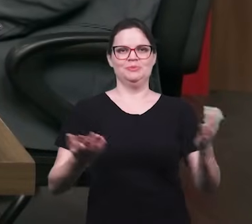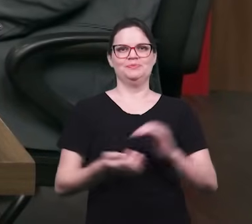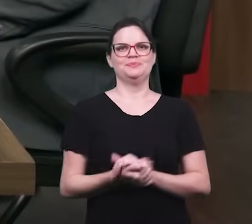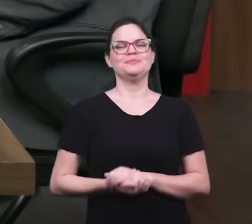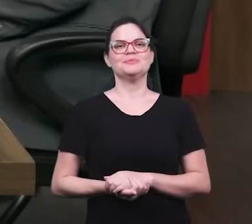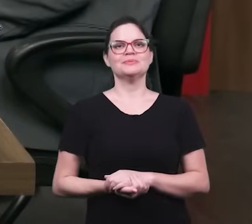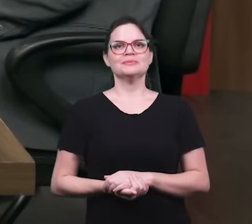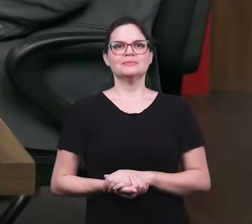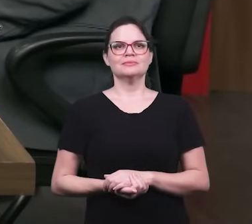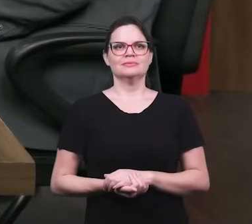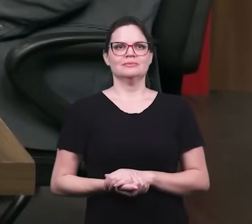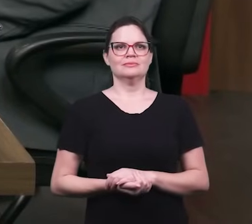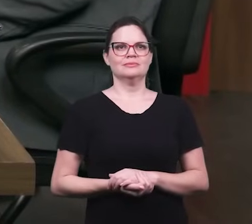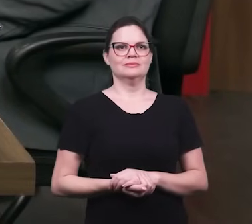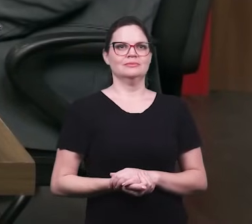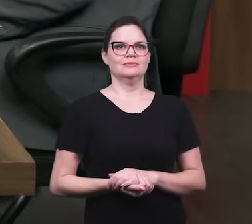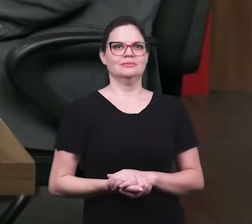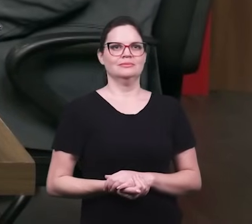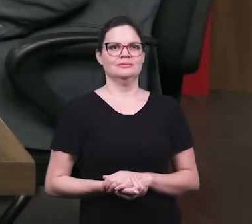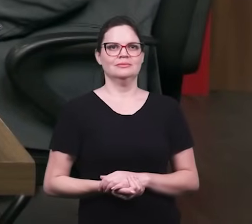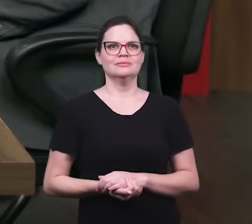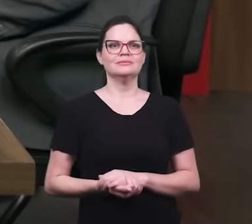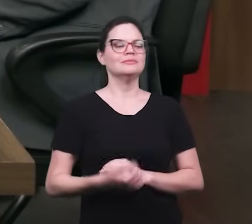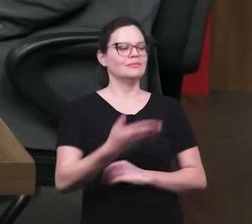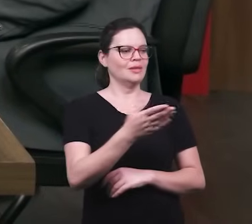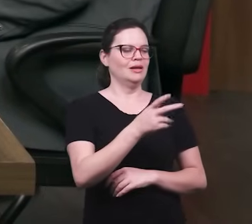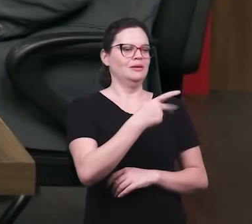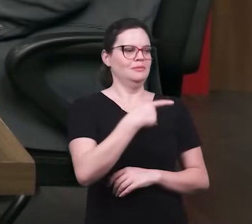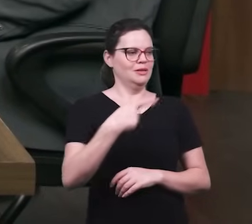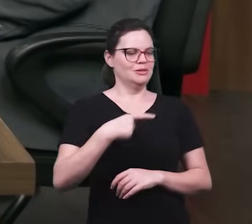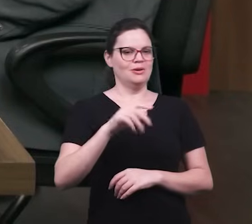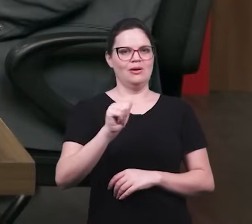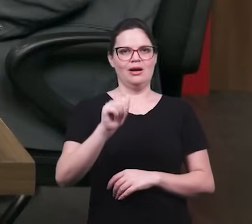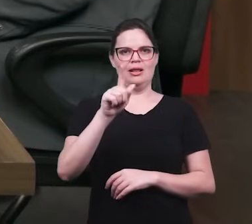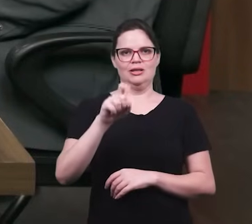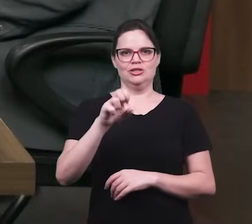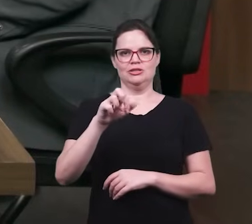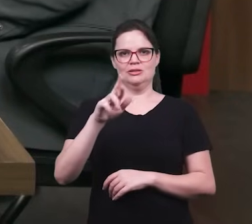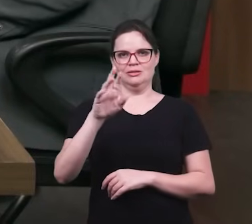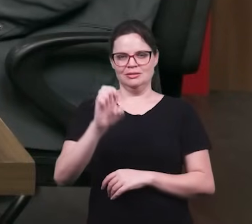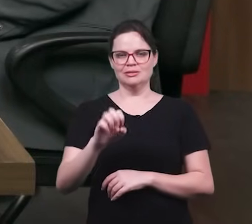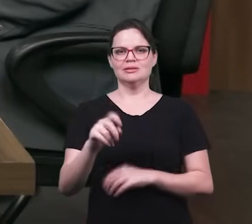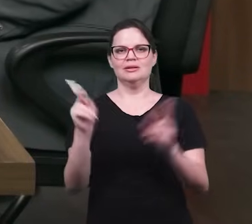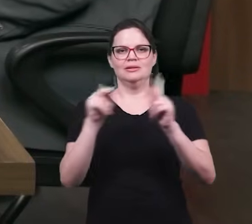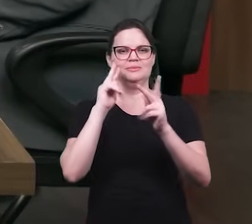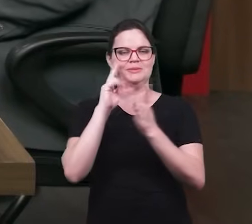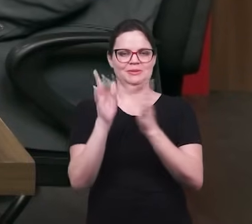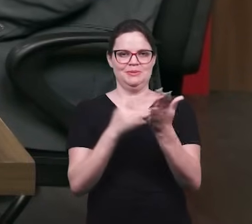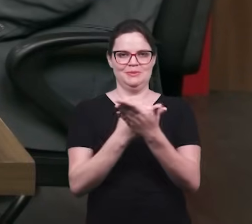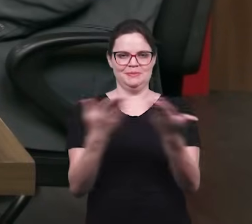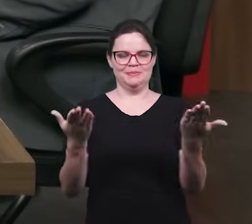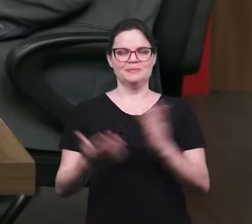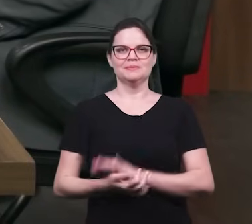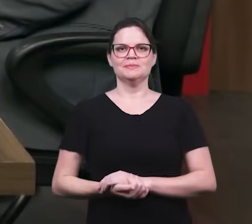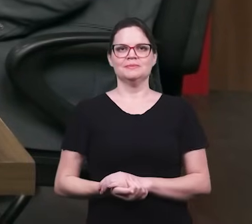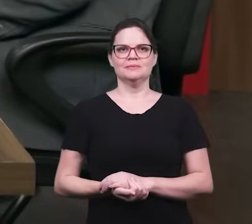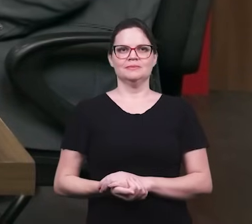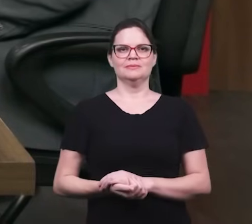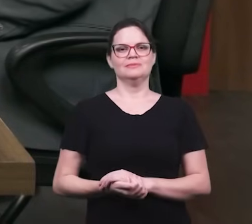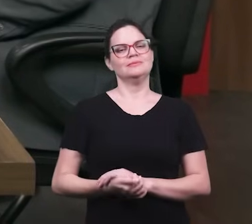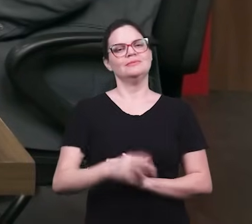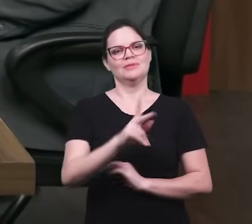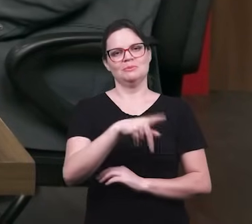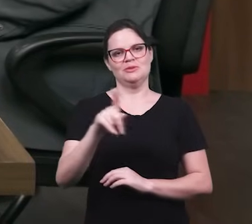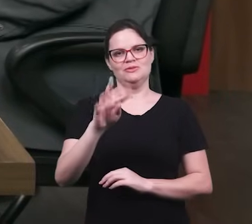breve, né? Professor Alexandre, a paz do Senhor. Pai do Senhor, Pai do Senhor, os companheiros, a todos que estão nos acompanhando. Professor